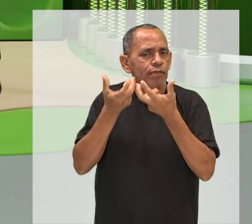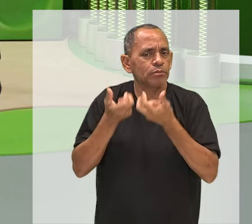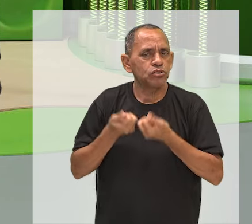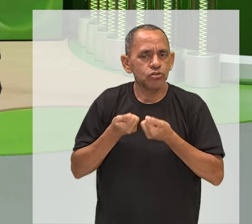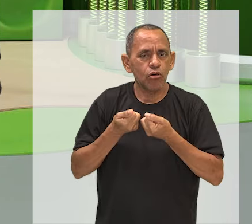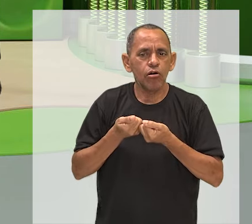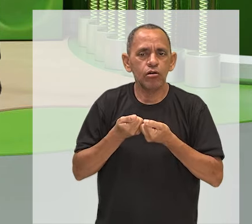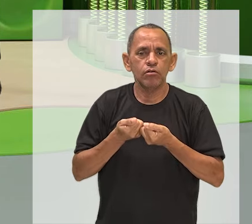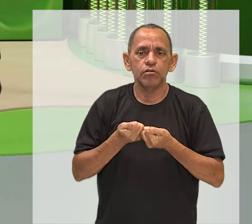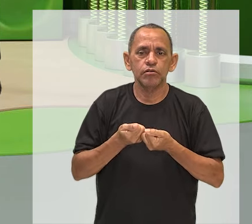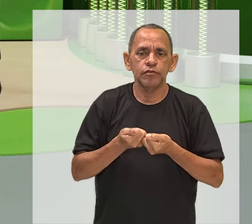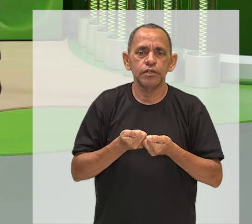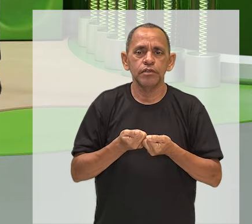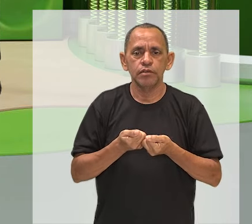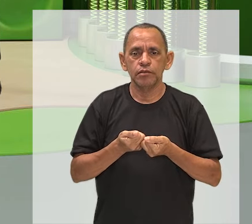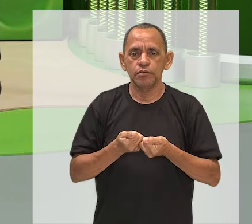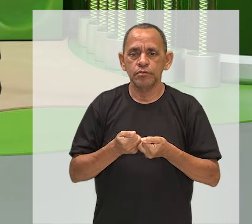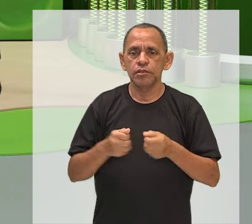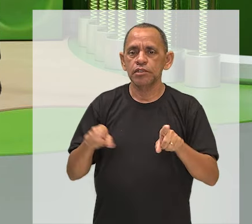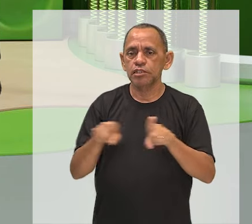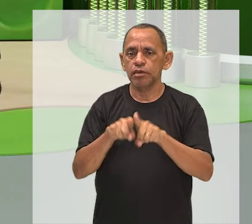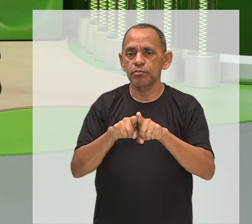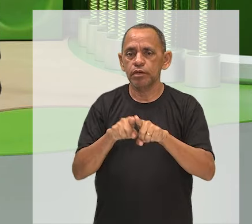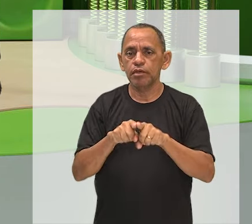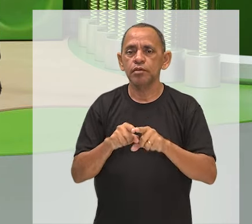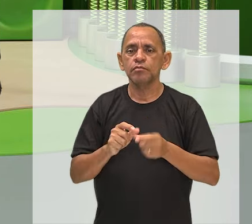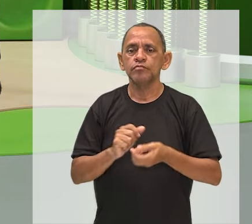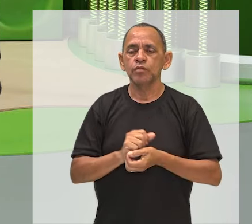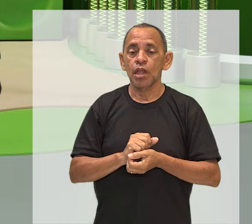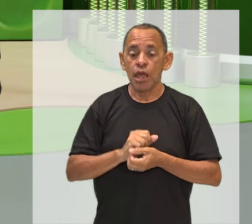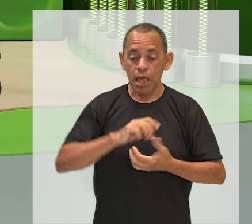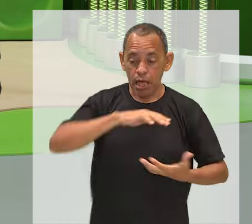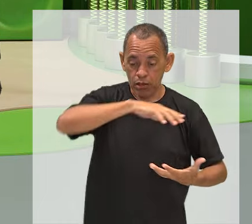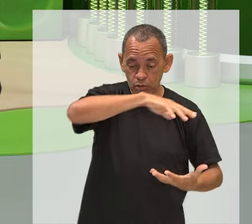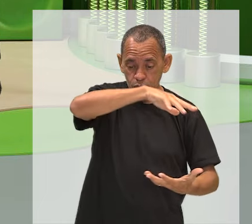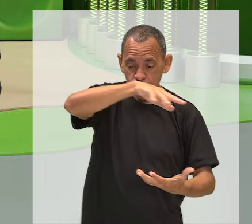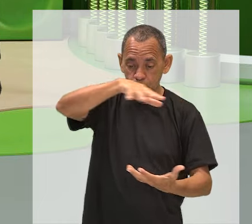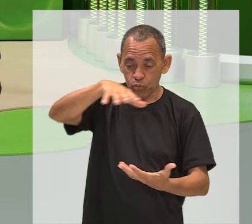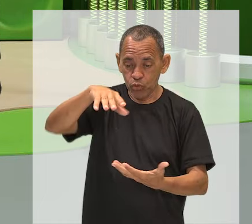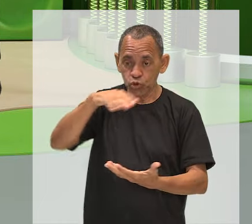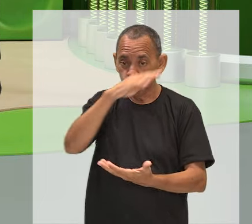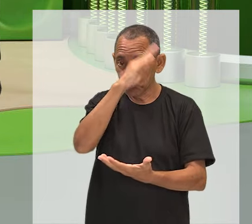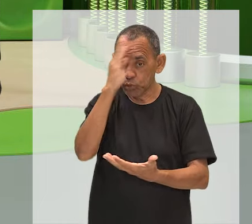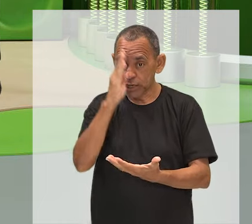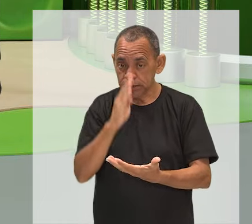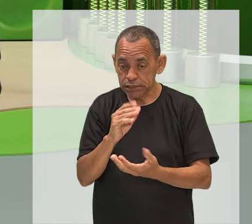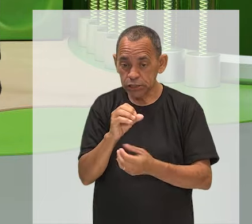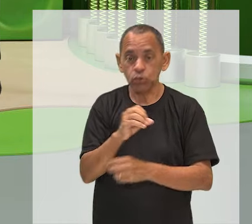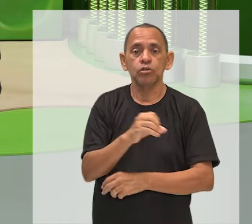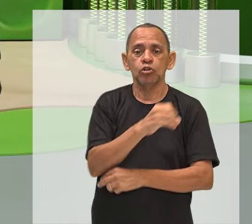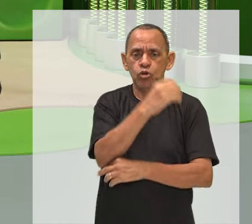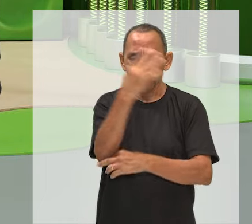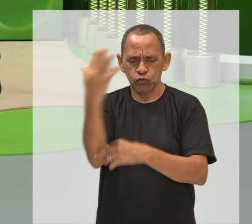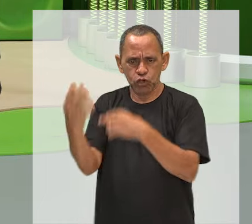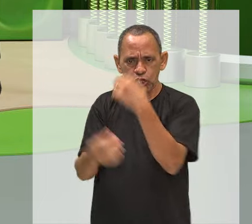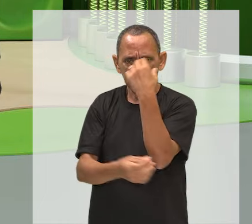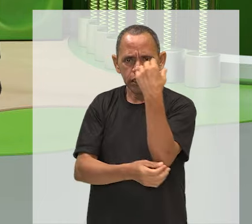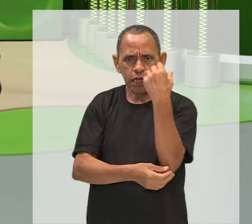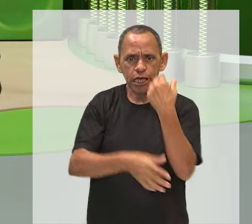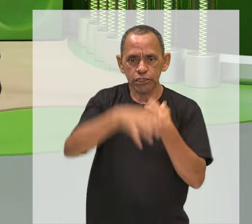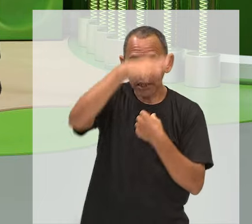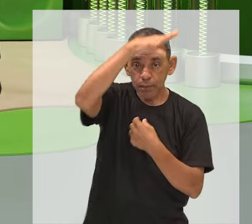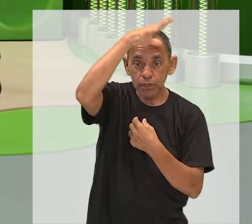de nuvem, certo? E essa condensação sobre a Amazônia, ela produz ali a sucção dos